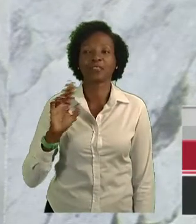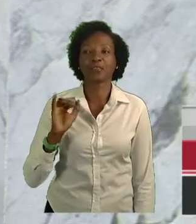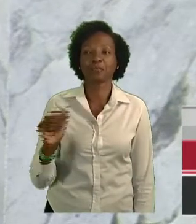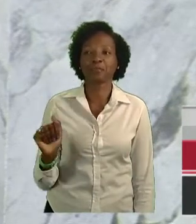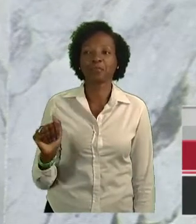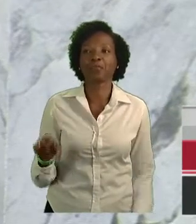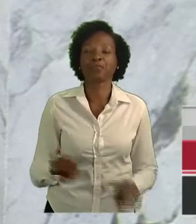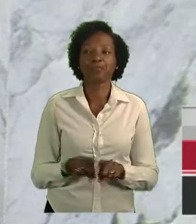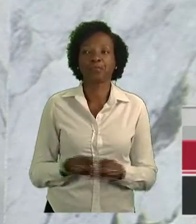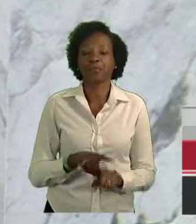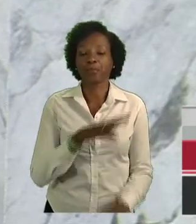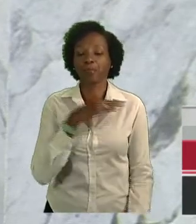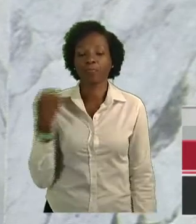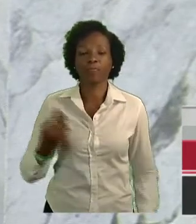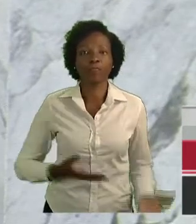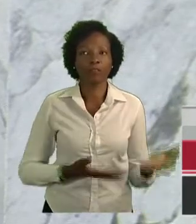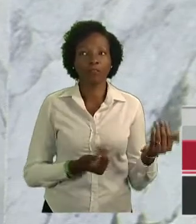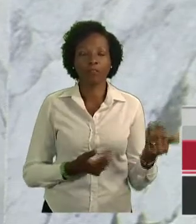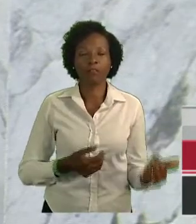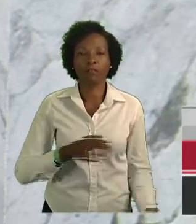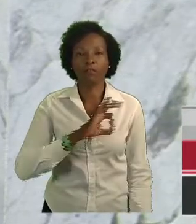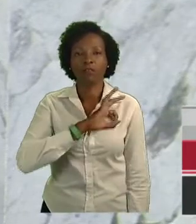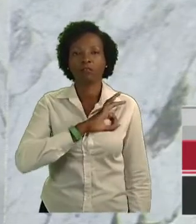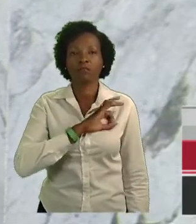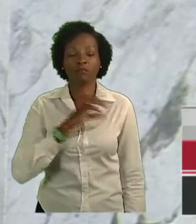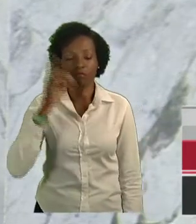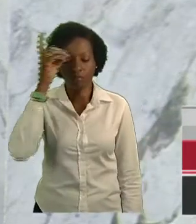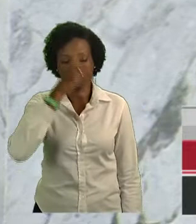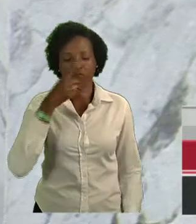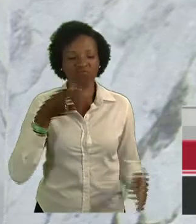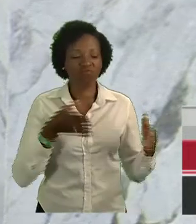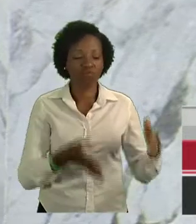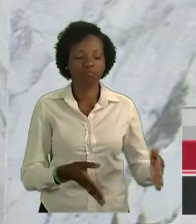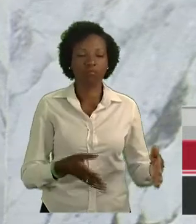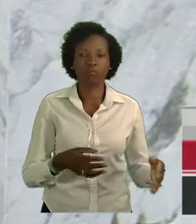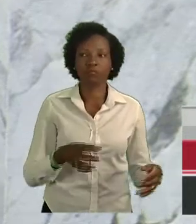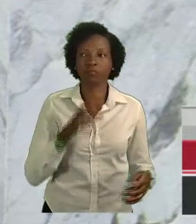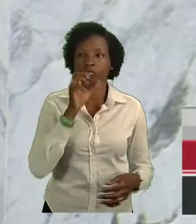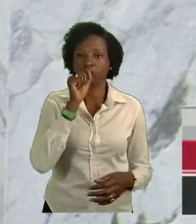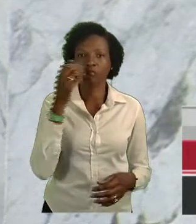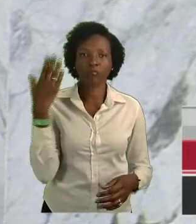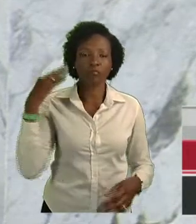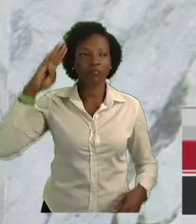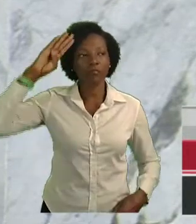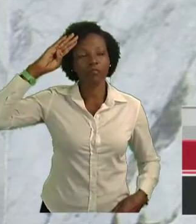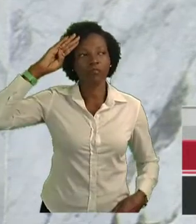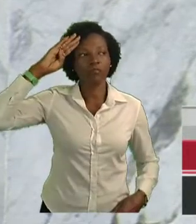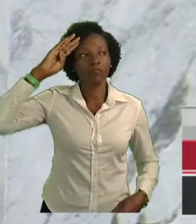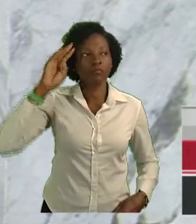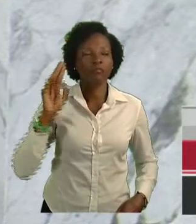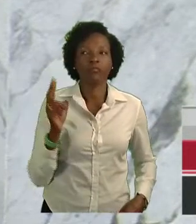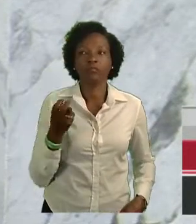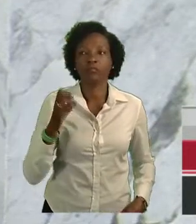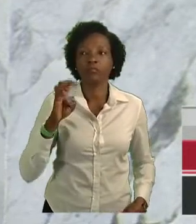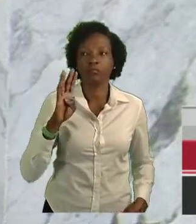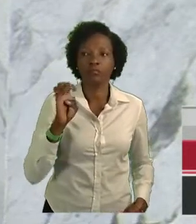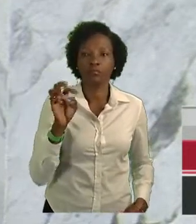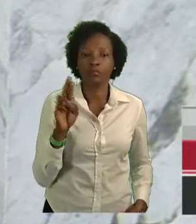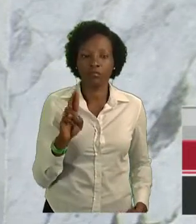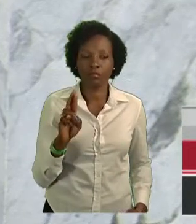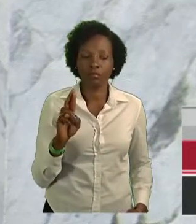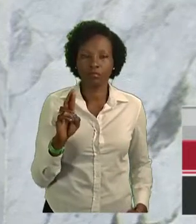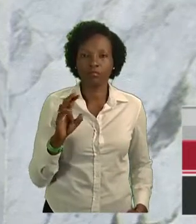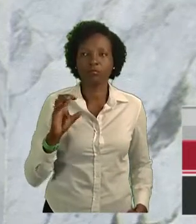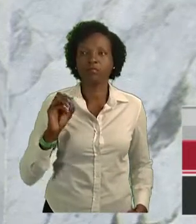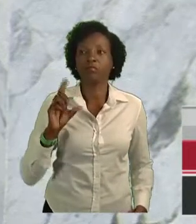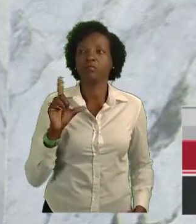policial que foi enterrado no domingo no sábado passado o soldado eder de oliveira de 37 anos